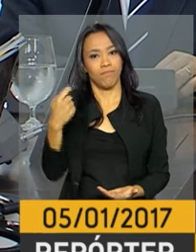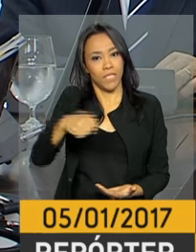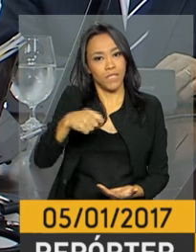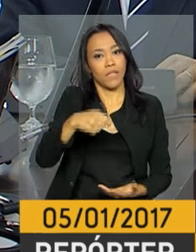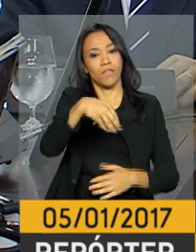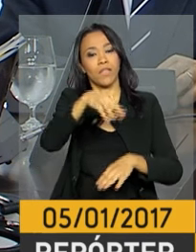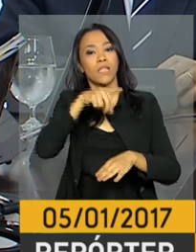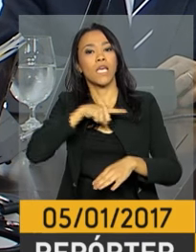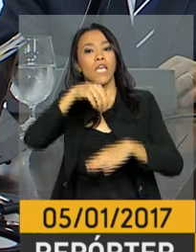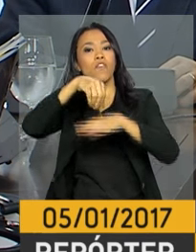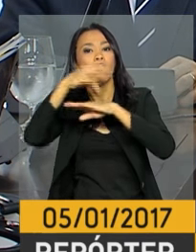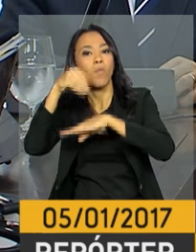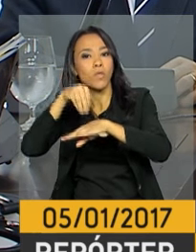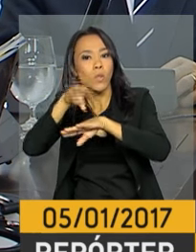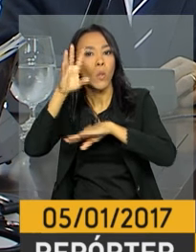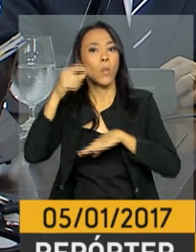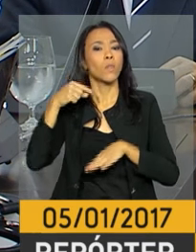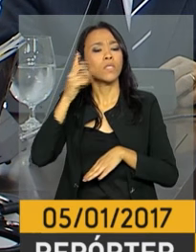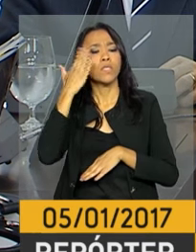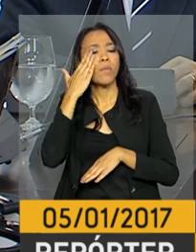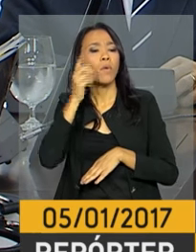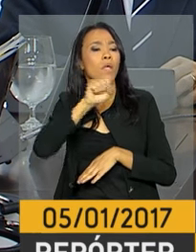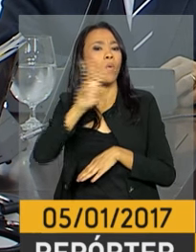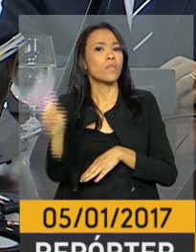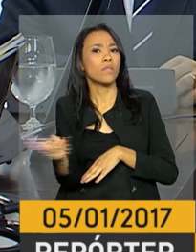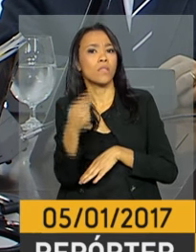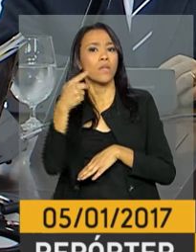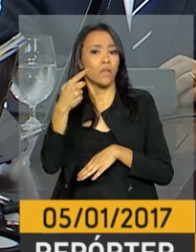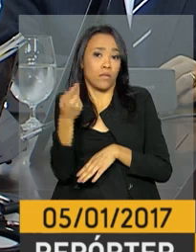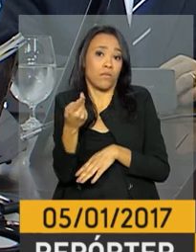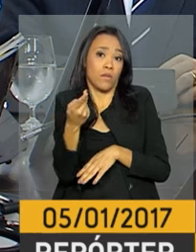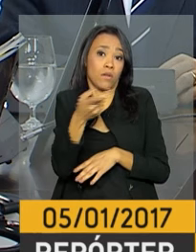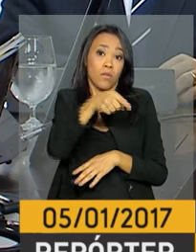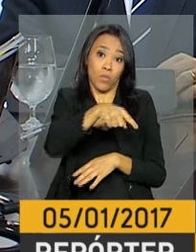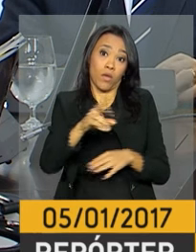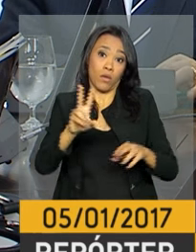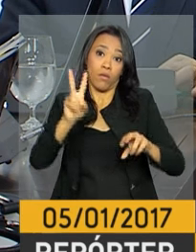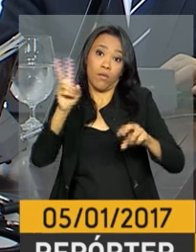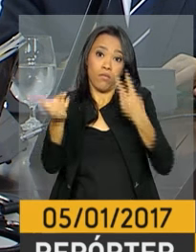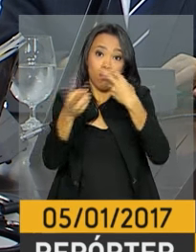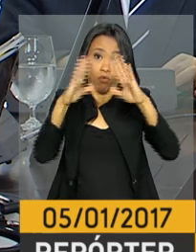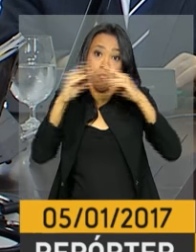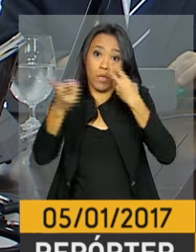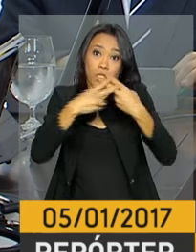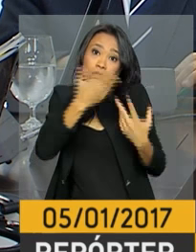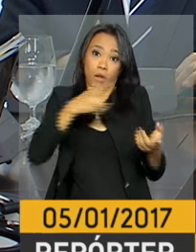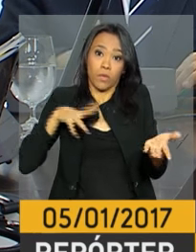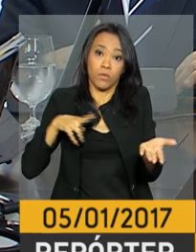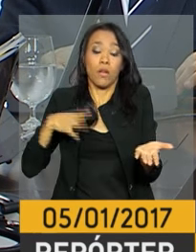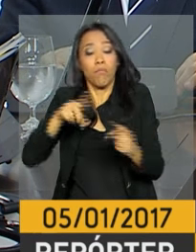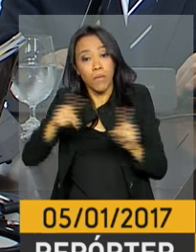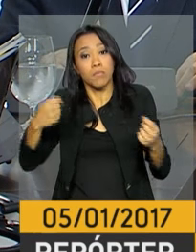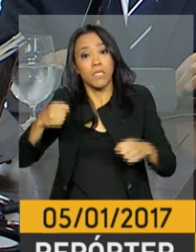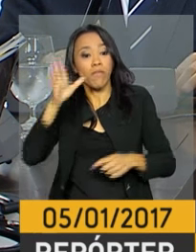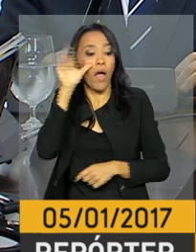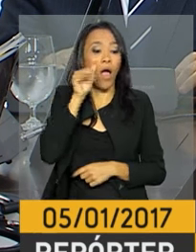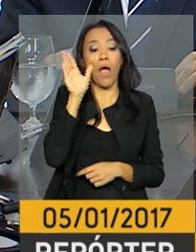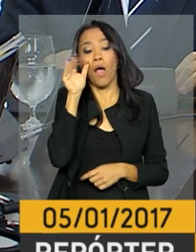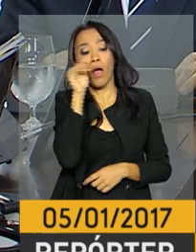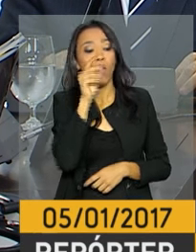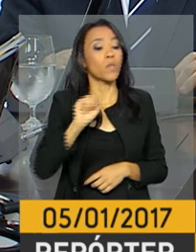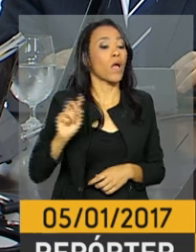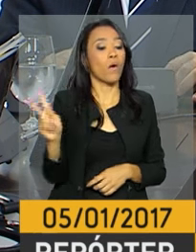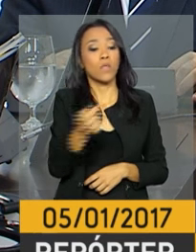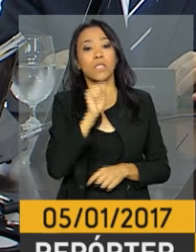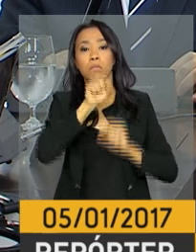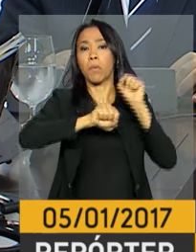informações agrião de ter acompanhamento a estes dados foram acompanhados pelo ministro da